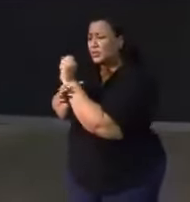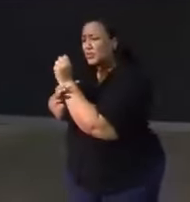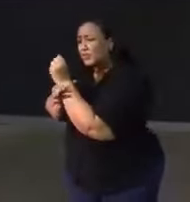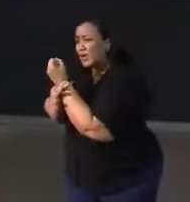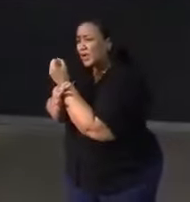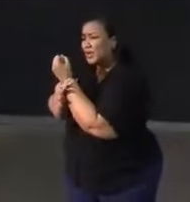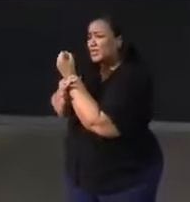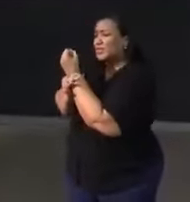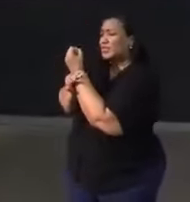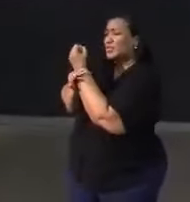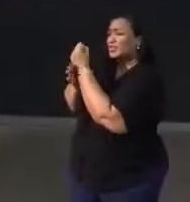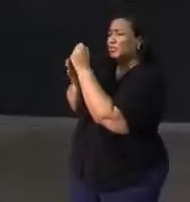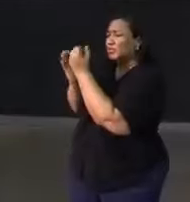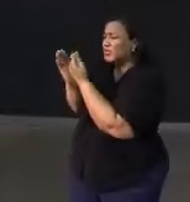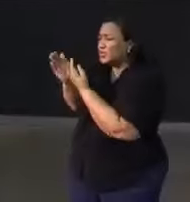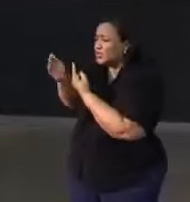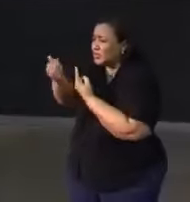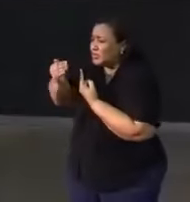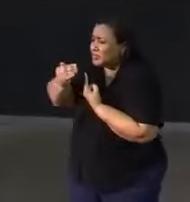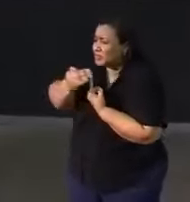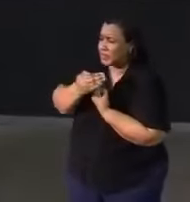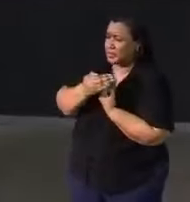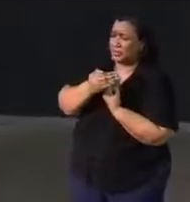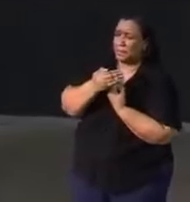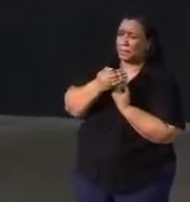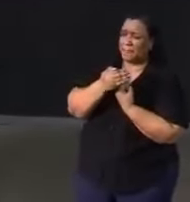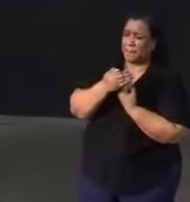teu anel de fogo ao redor desta casa,